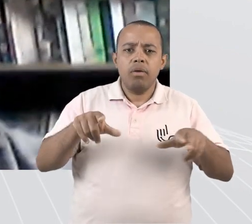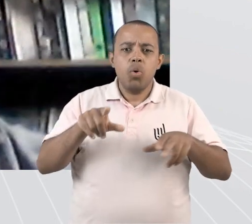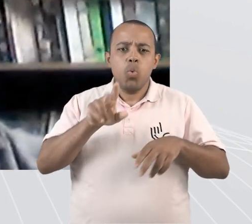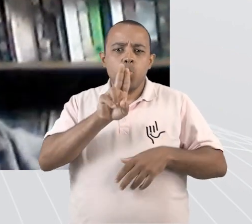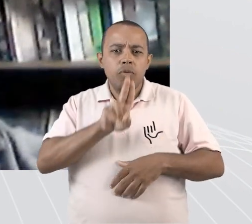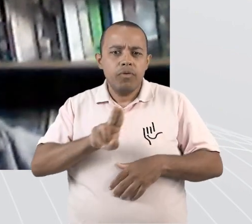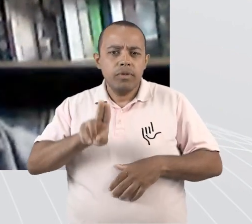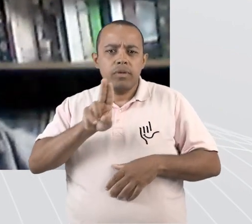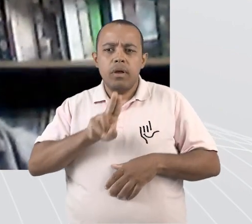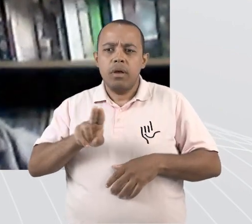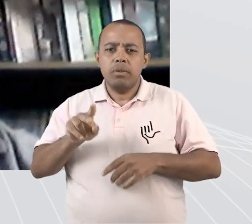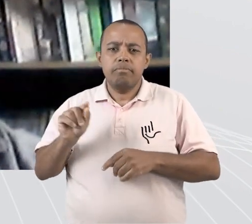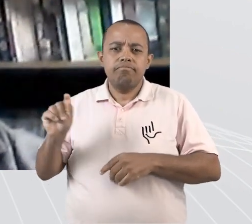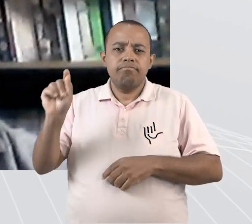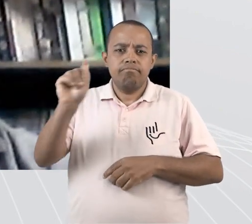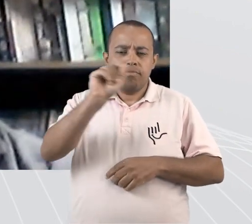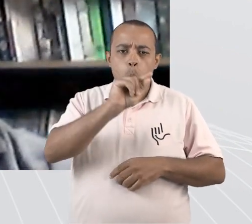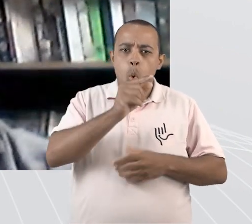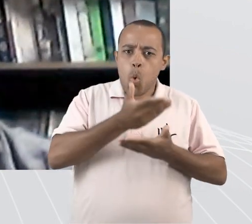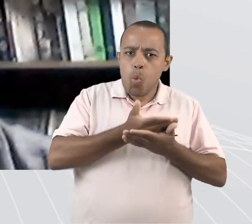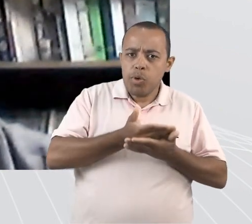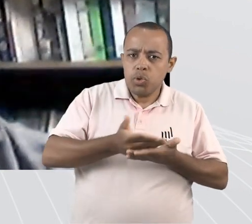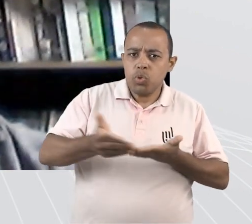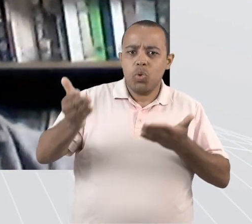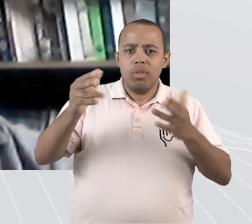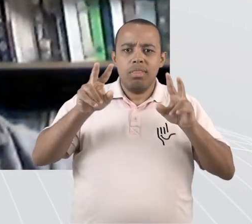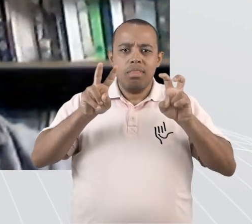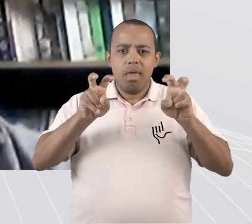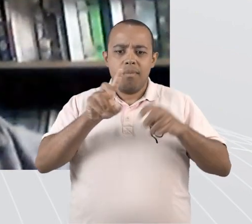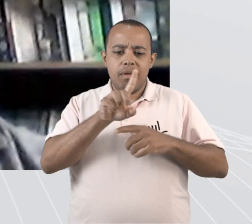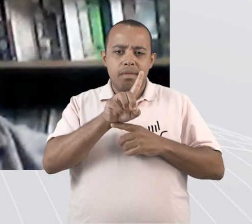universidades começaram a fazer os Darwin Days, né?